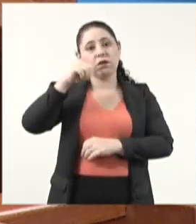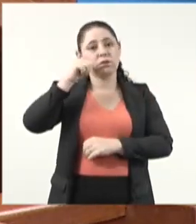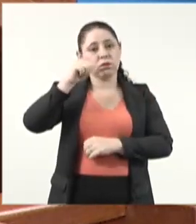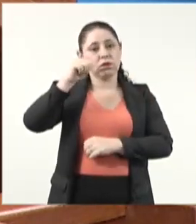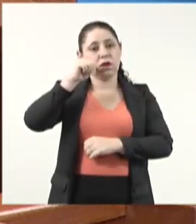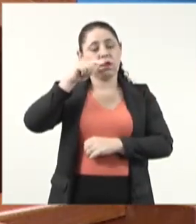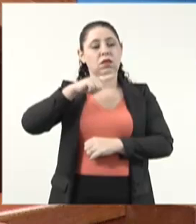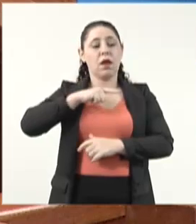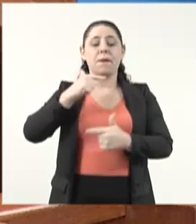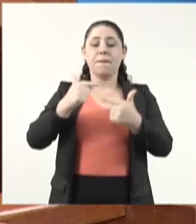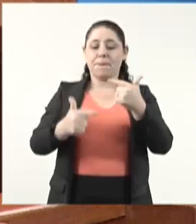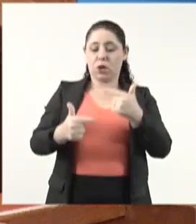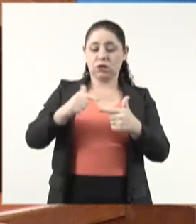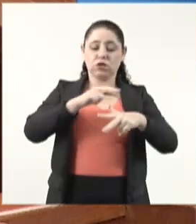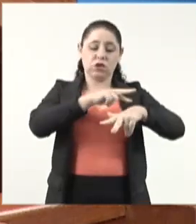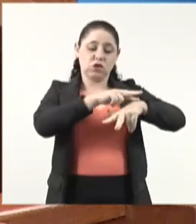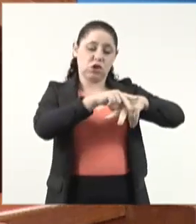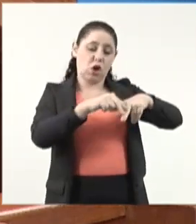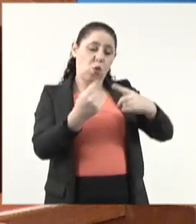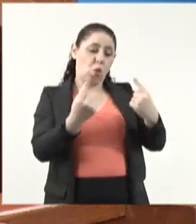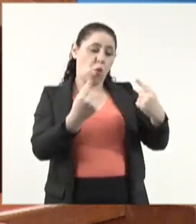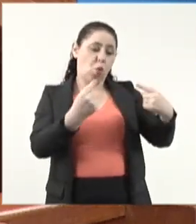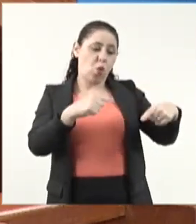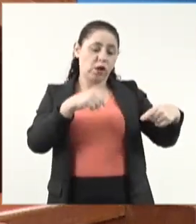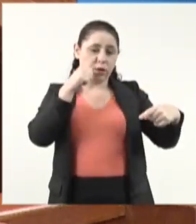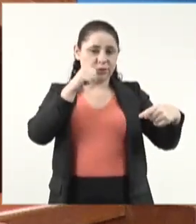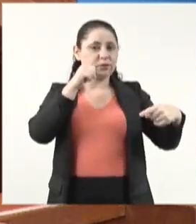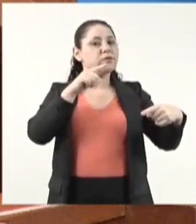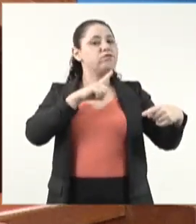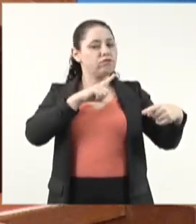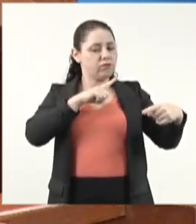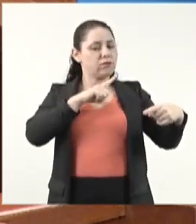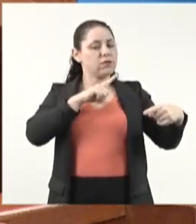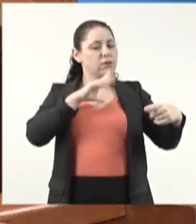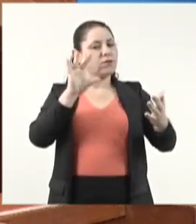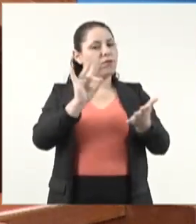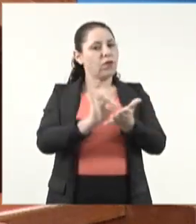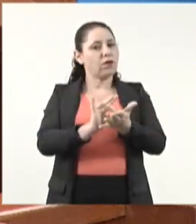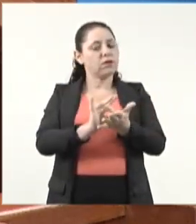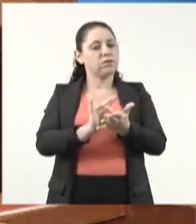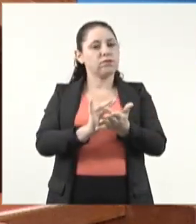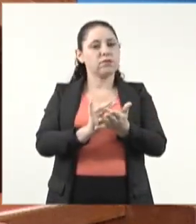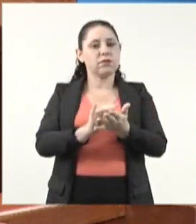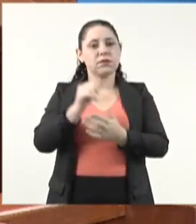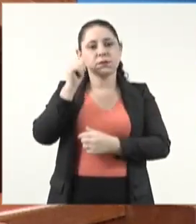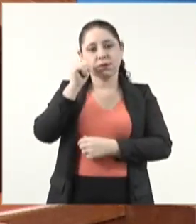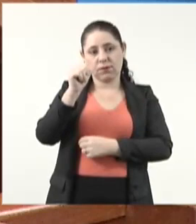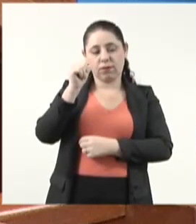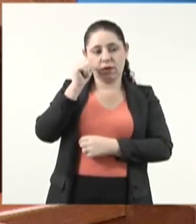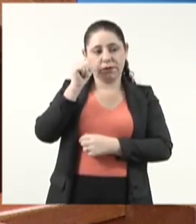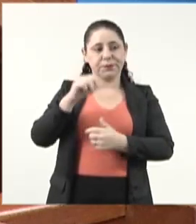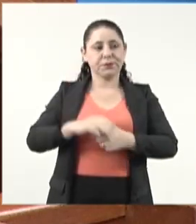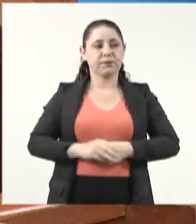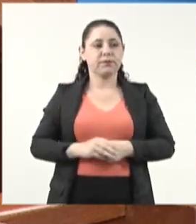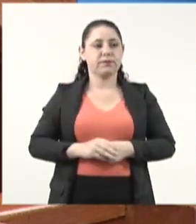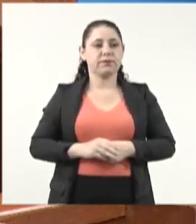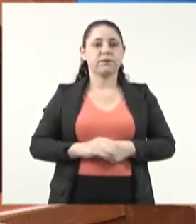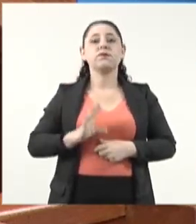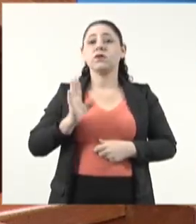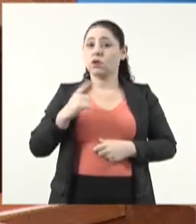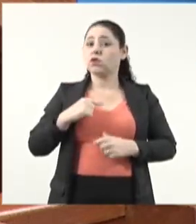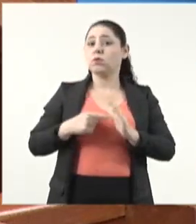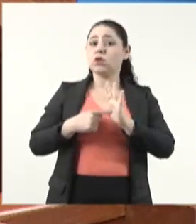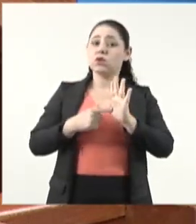e há violência política de gênero contra a mulher, né? Isso é fato, né? As mulheres já